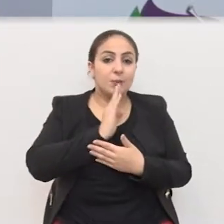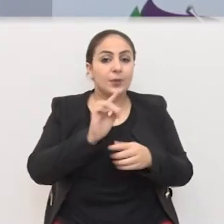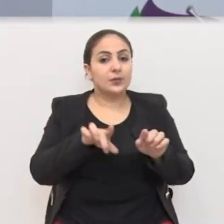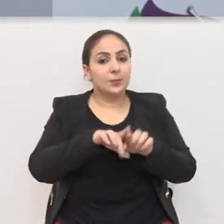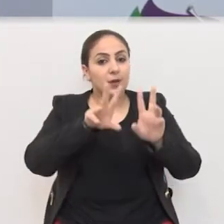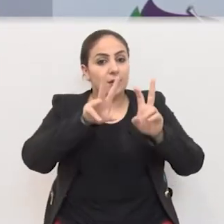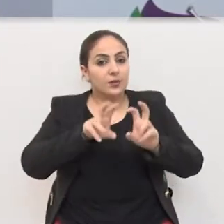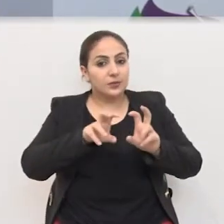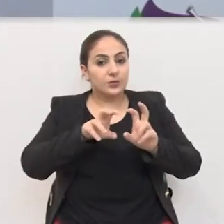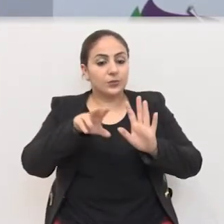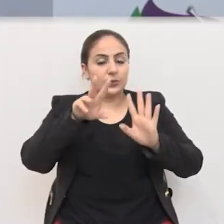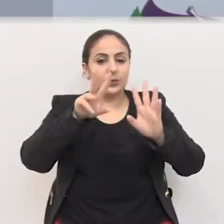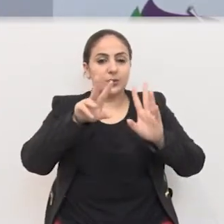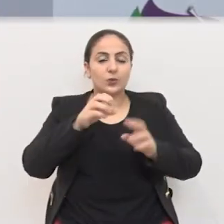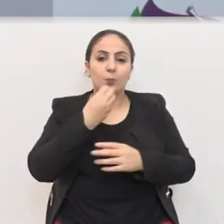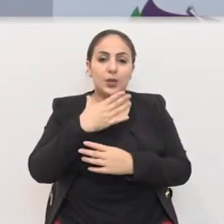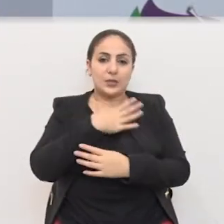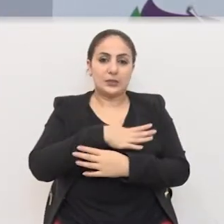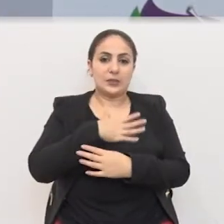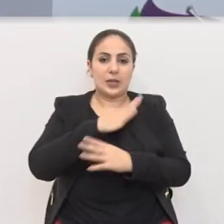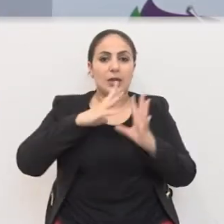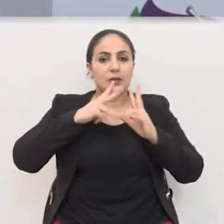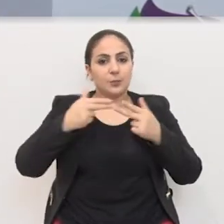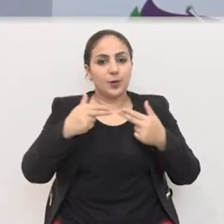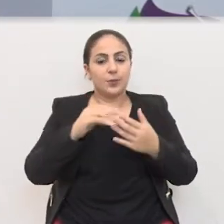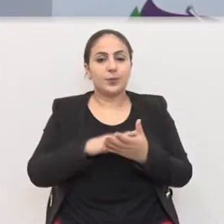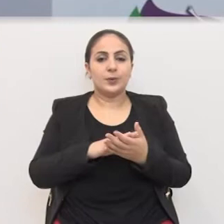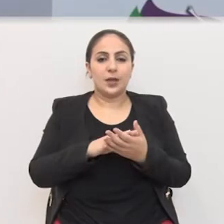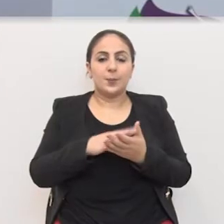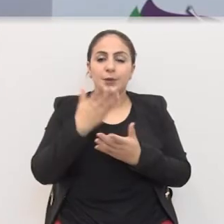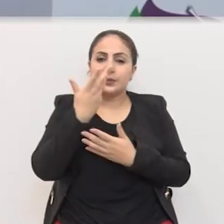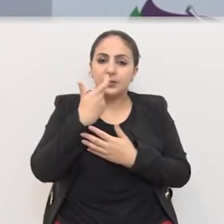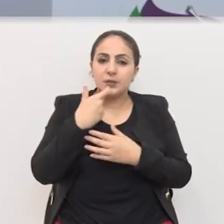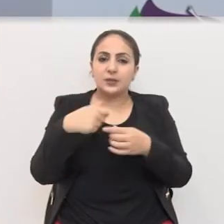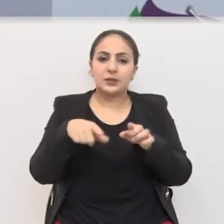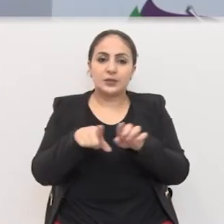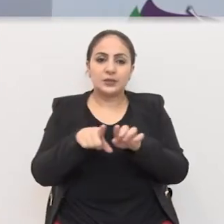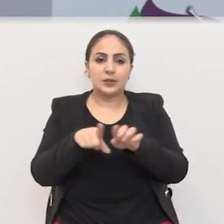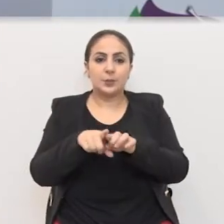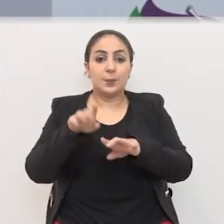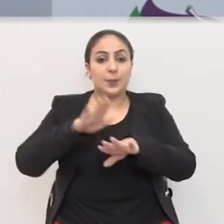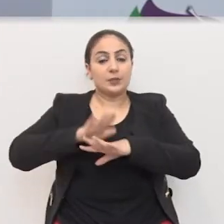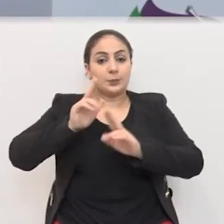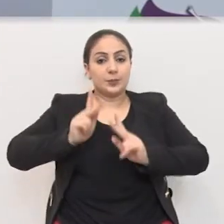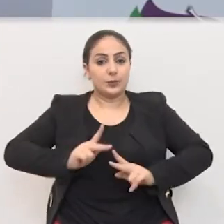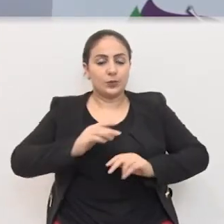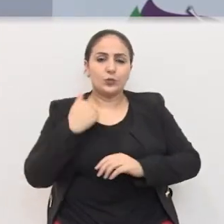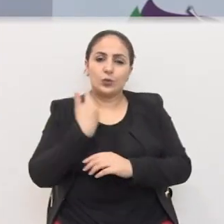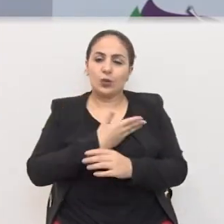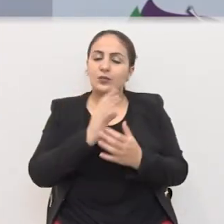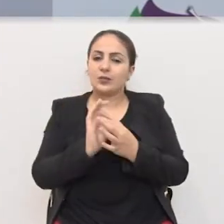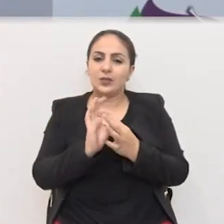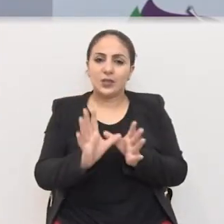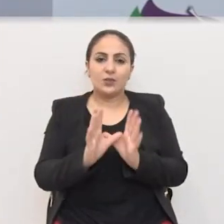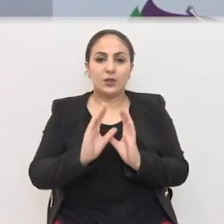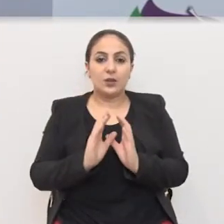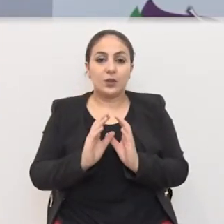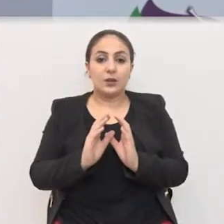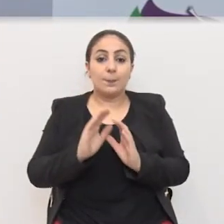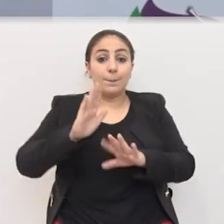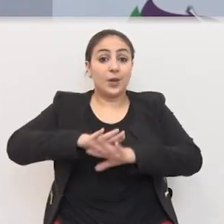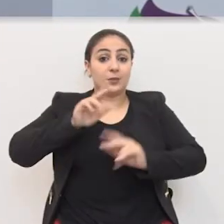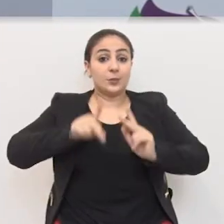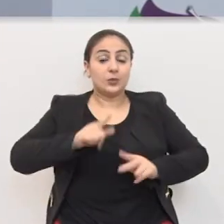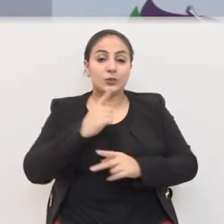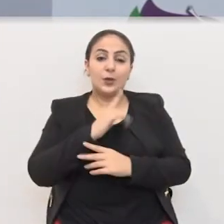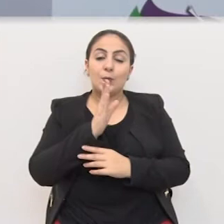conhecimento, essa pauta do bem-estar animal para suas crianças e também para demais pessoas. A gente está à disposição para